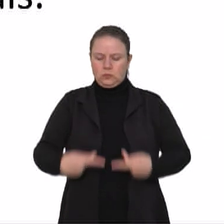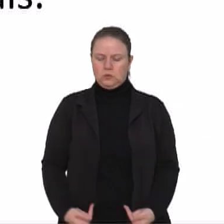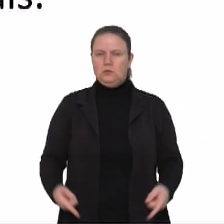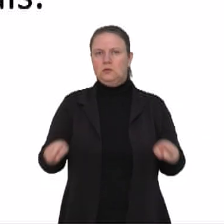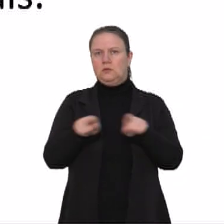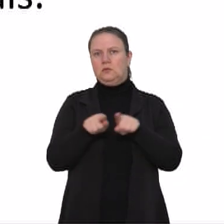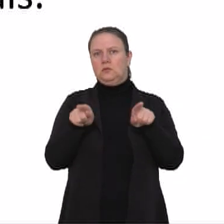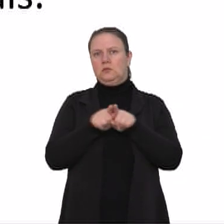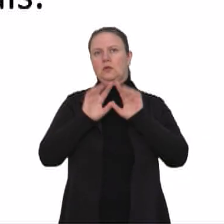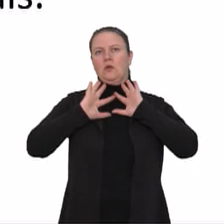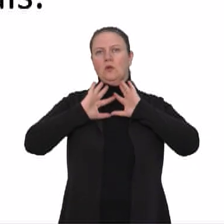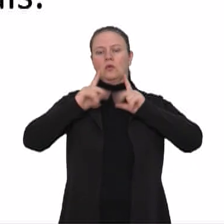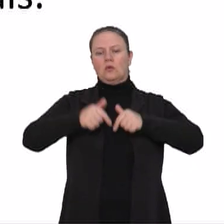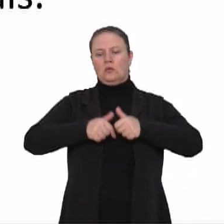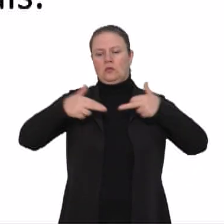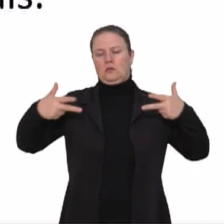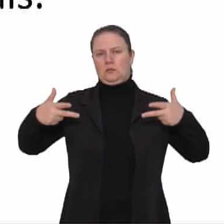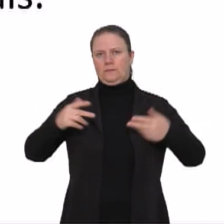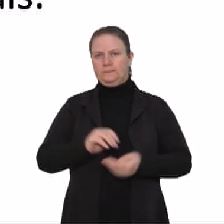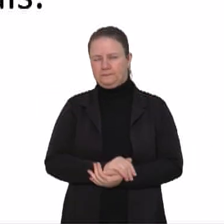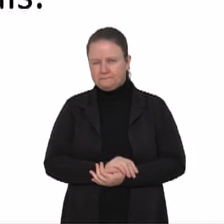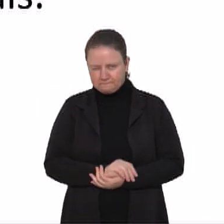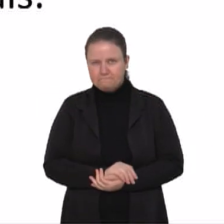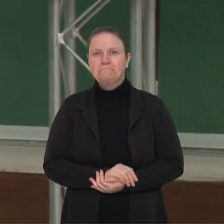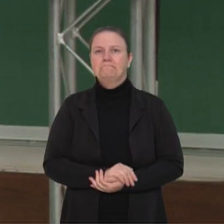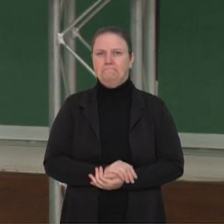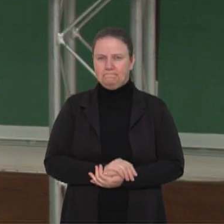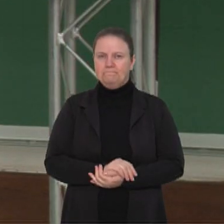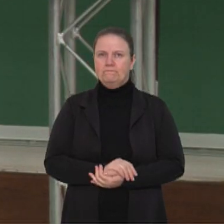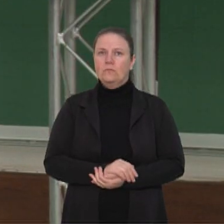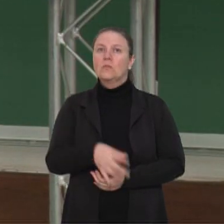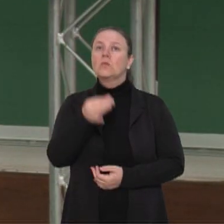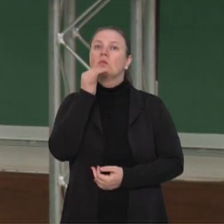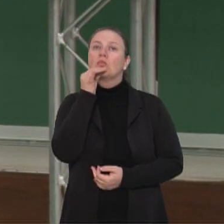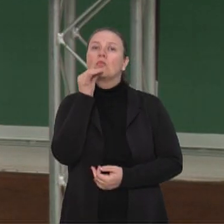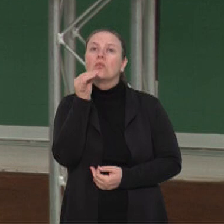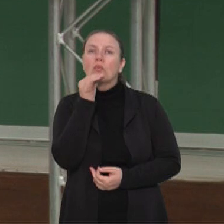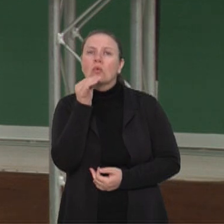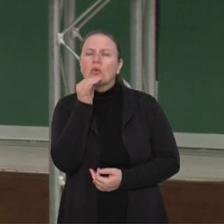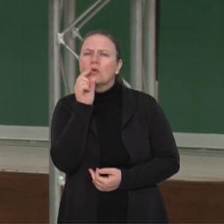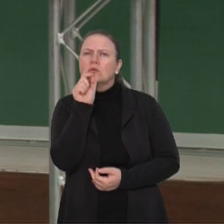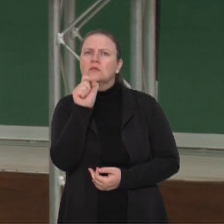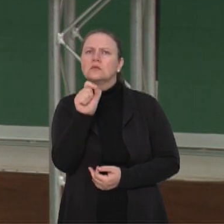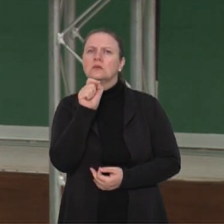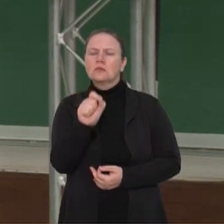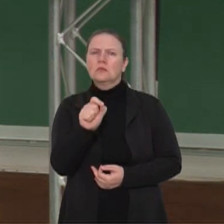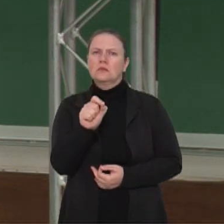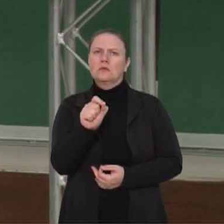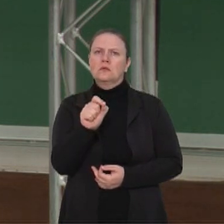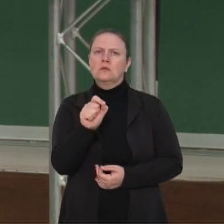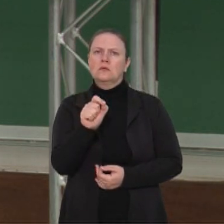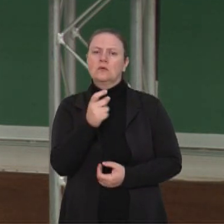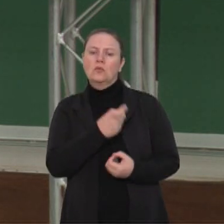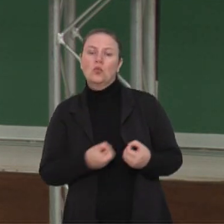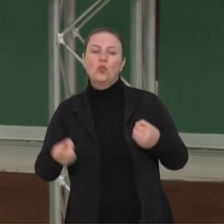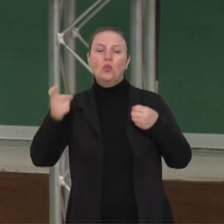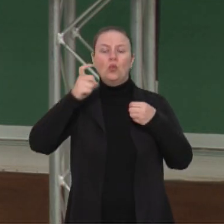humanos e animais. Observaram? Então, esse é um exemplo de